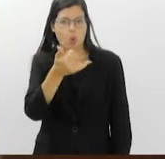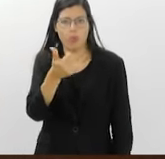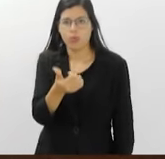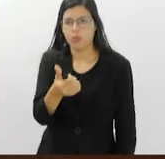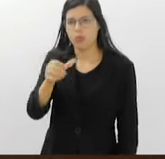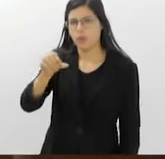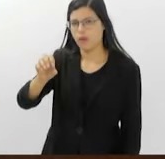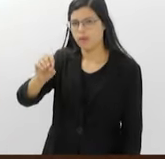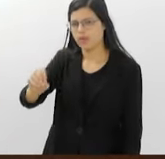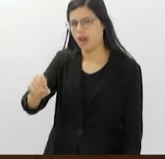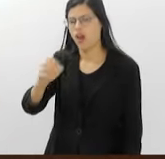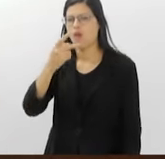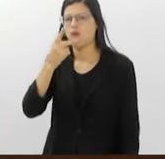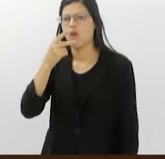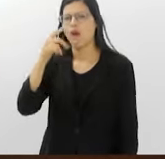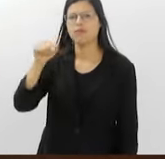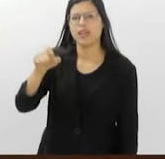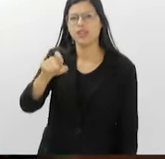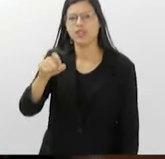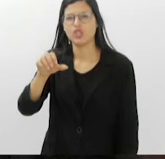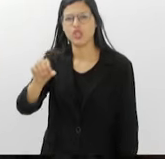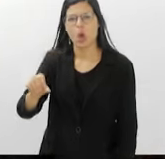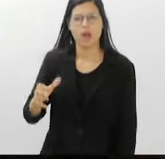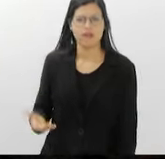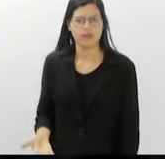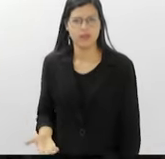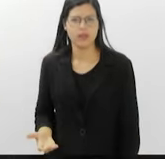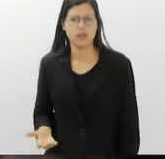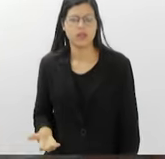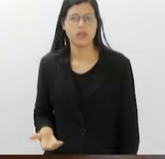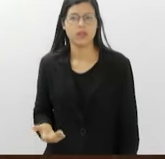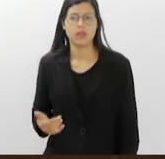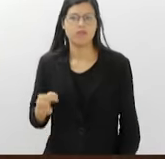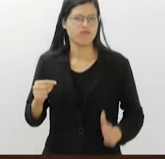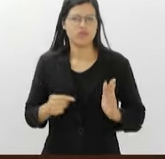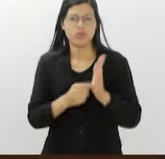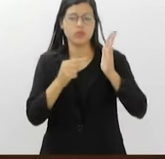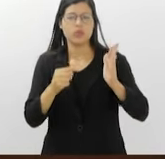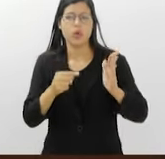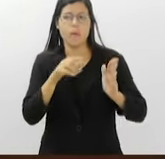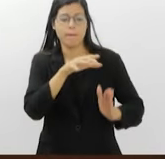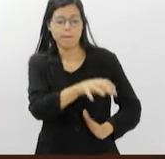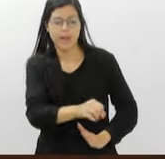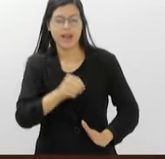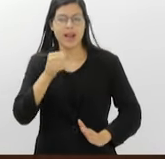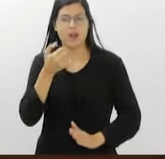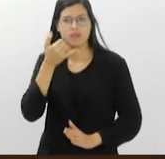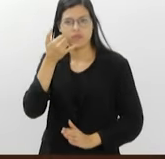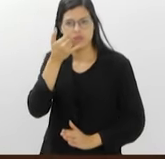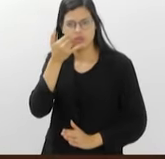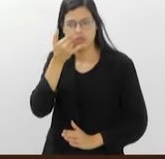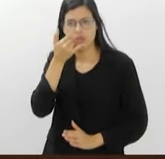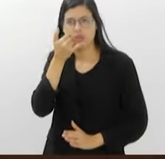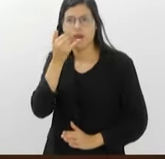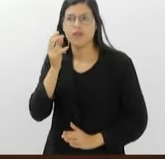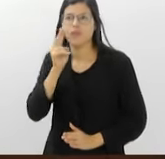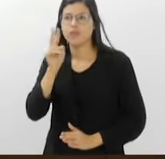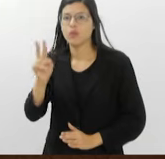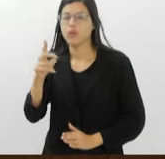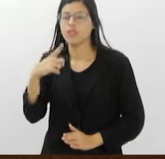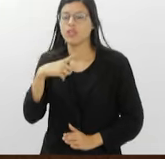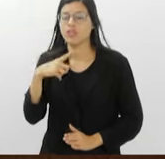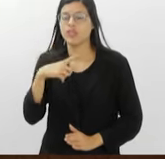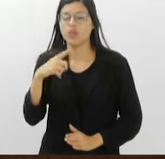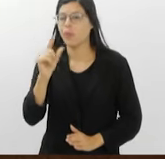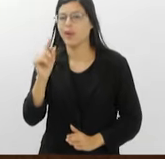X9, pegaram o seu telefone, e ao pegar seu telefone, viram que ele tinha chamada para um 90. Um